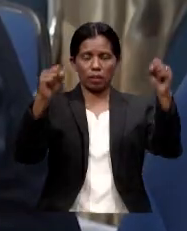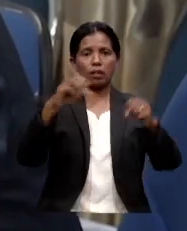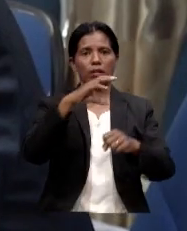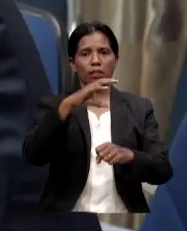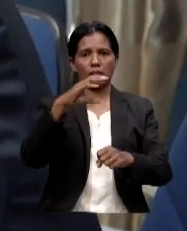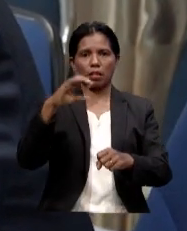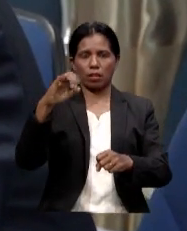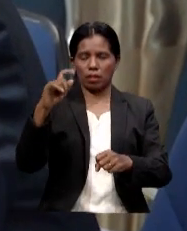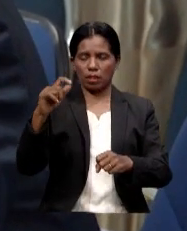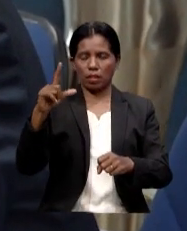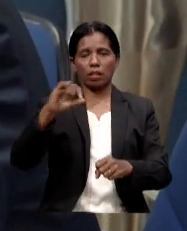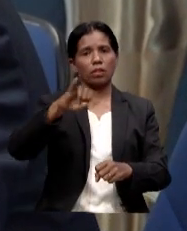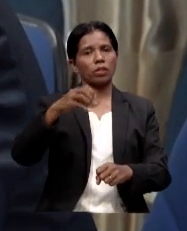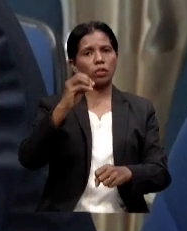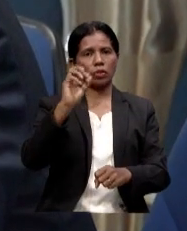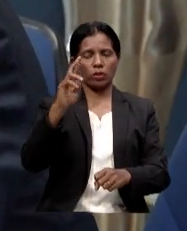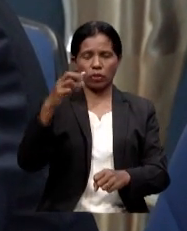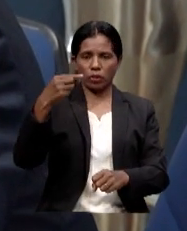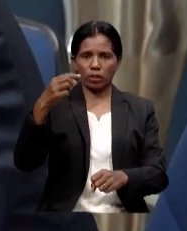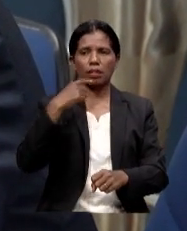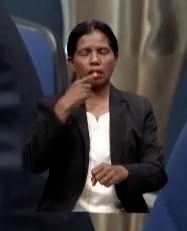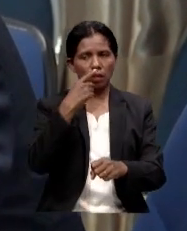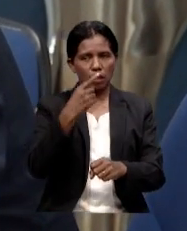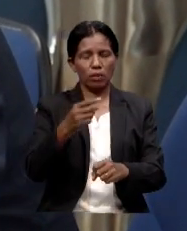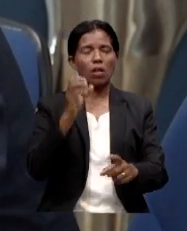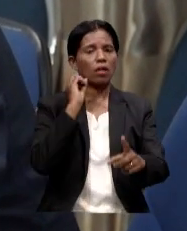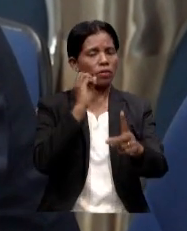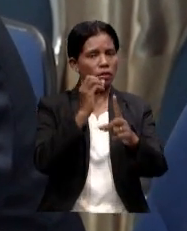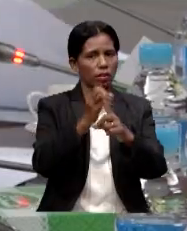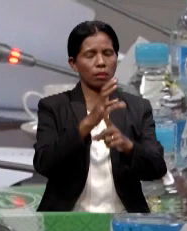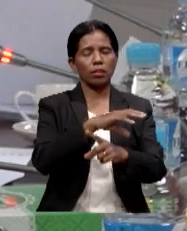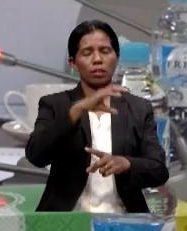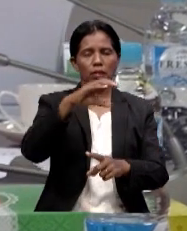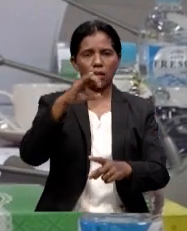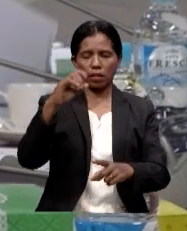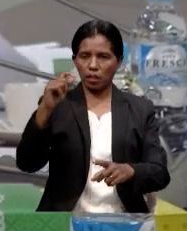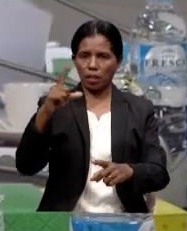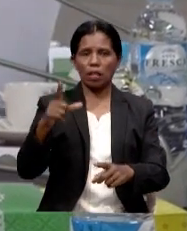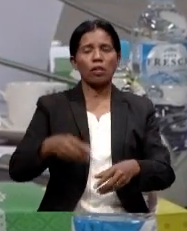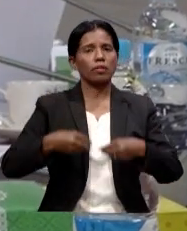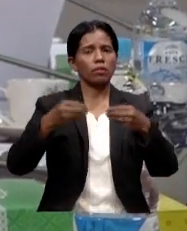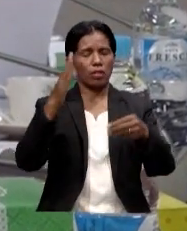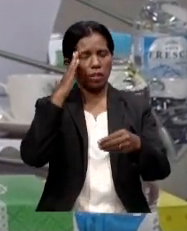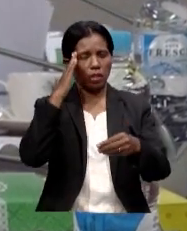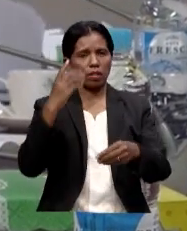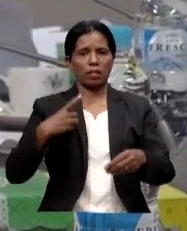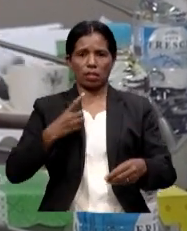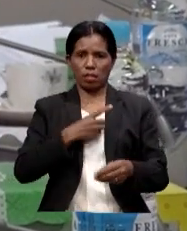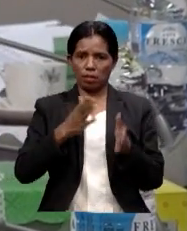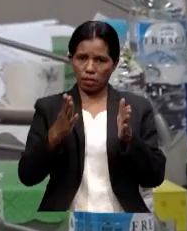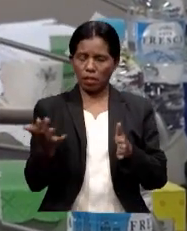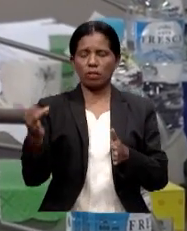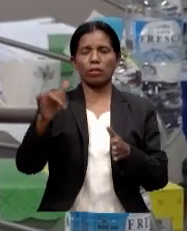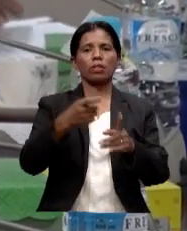Indústria Timor Leste Jorge Manuel de Araújo Serrano Hateteng. Objetivo ne CCTL Fohanoin no parecer ba deputado Sira,